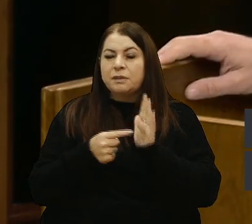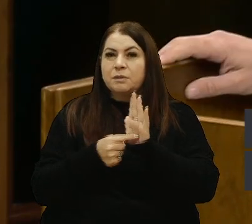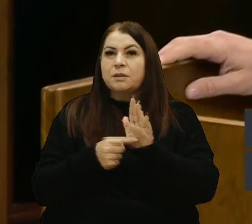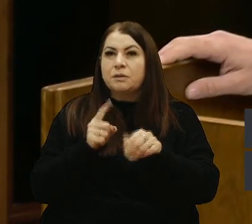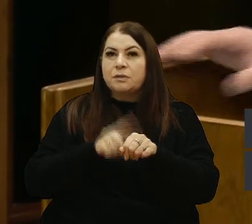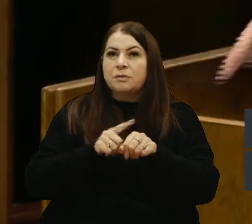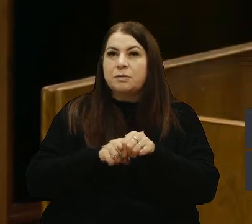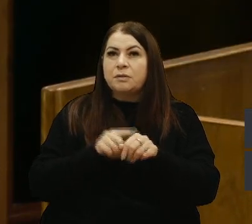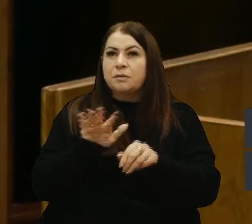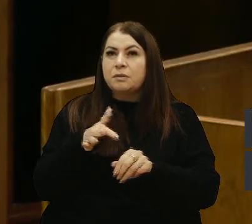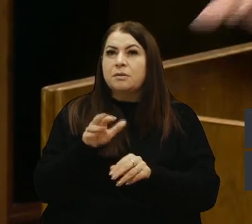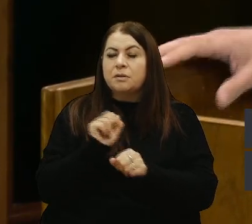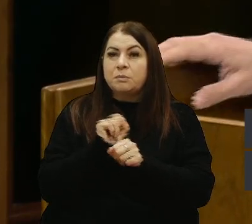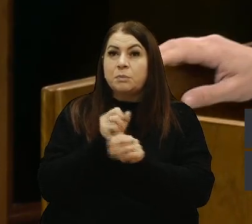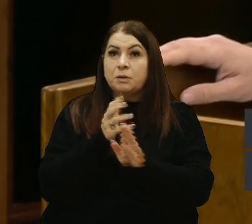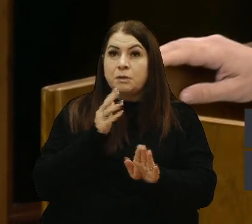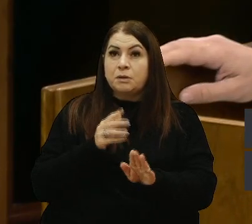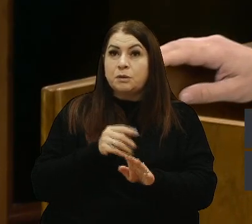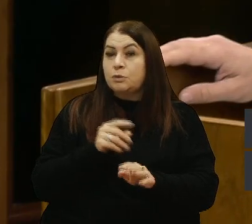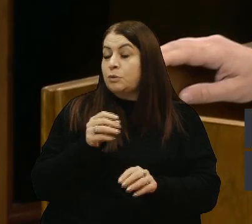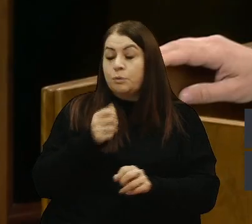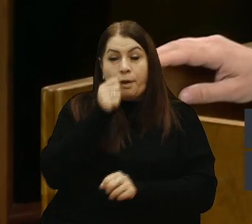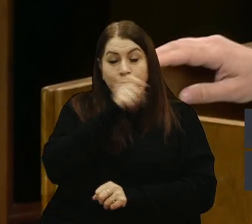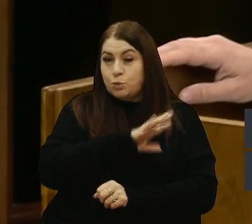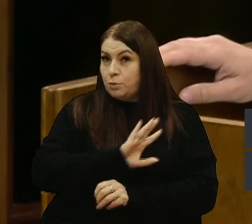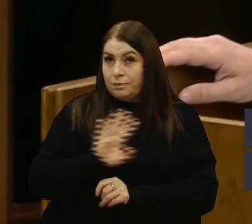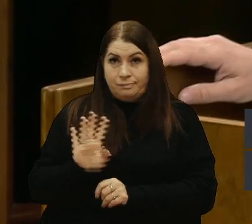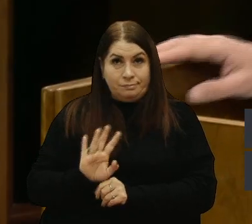de espera, isso é um outro completo absurdo.